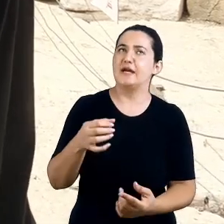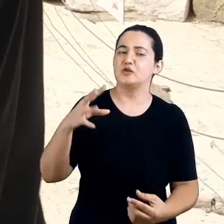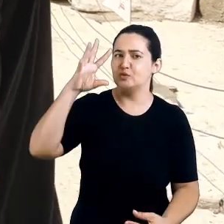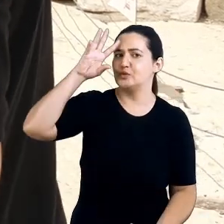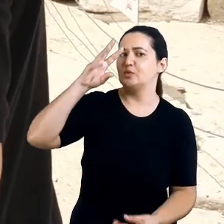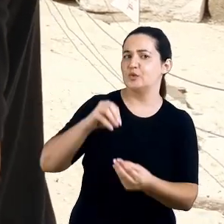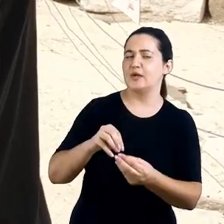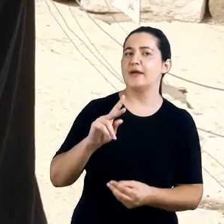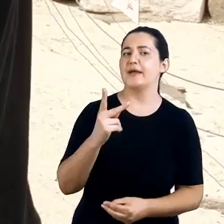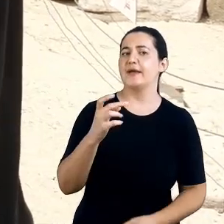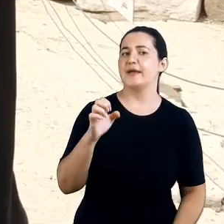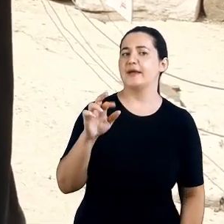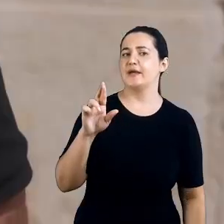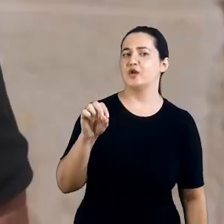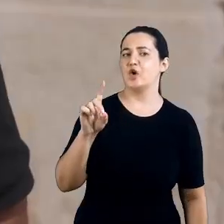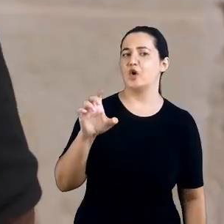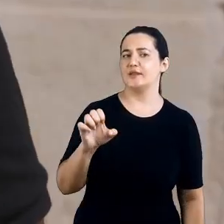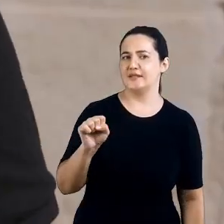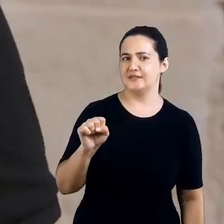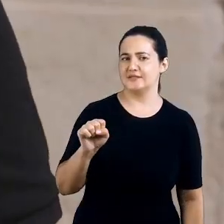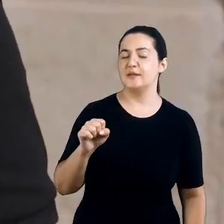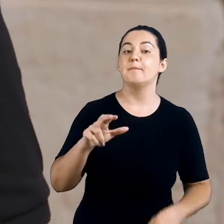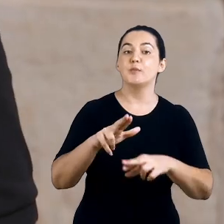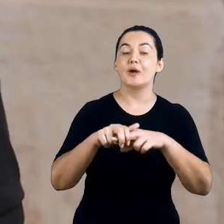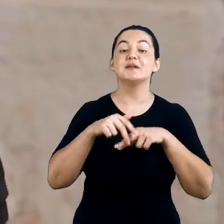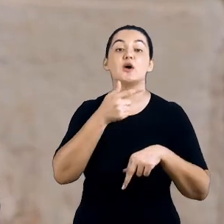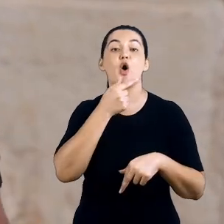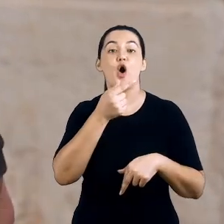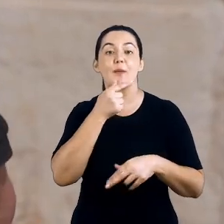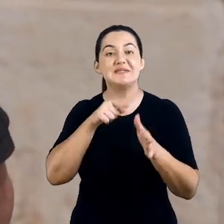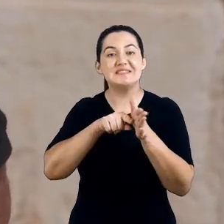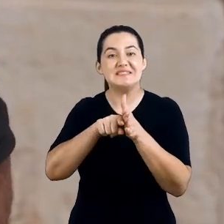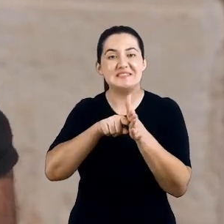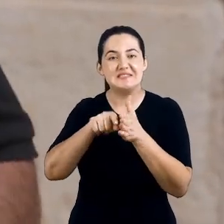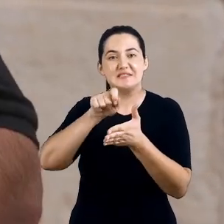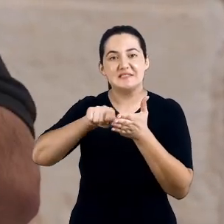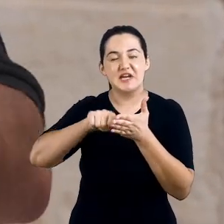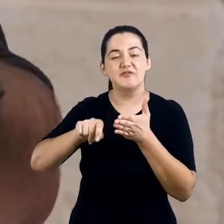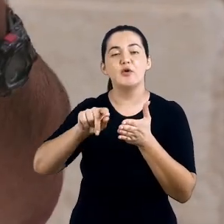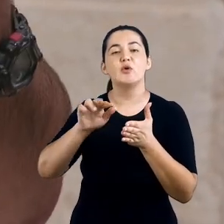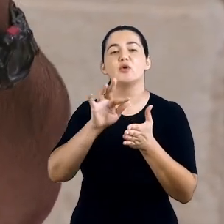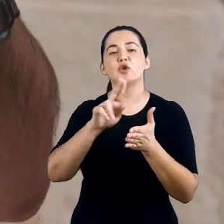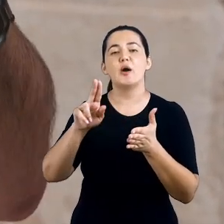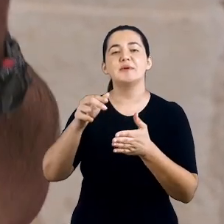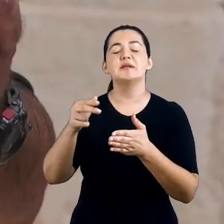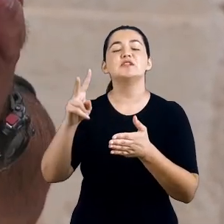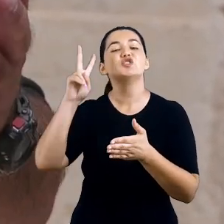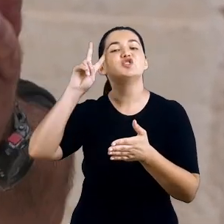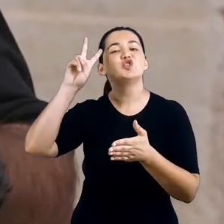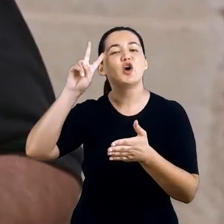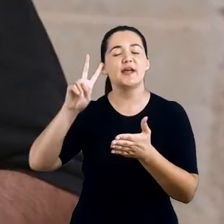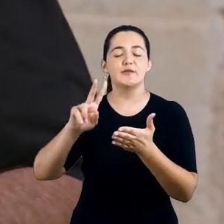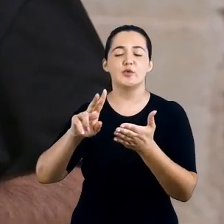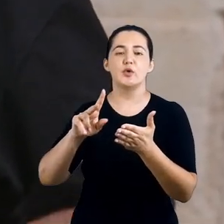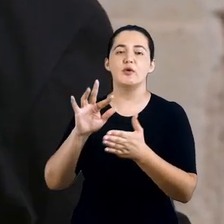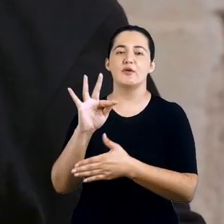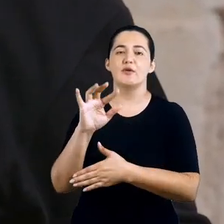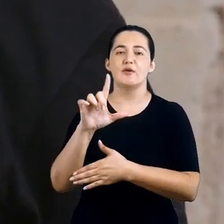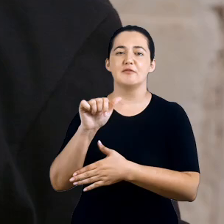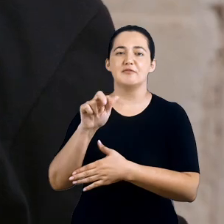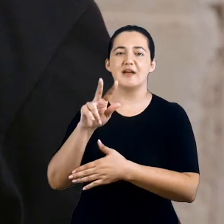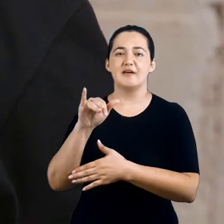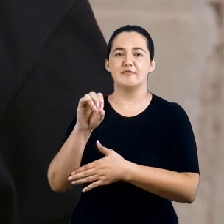do rei Herodes, porque lemos sobre ele em Flávio José e descobrimos que encontramos vestígios de grandes feitos do rei Herodes